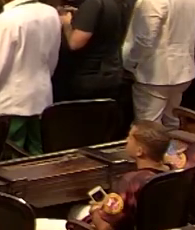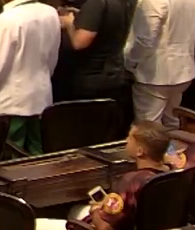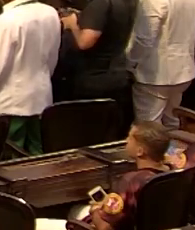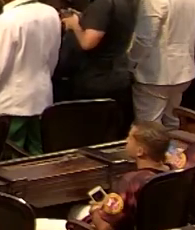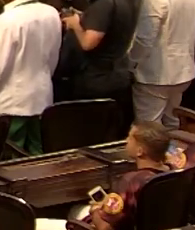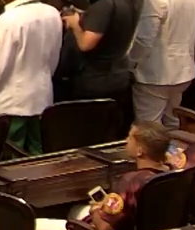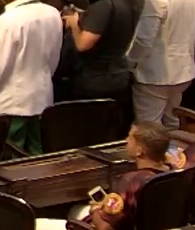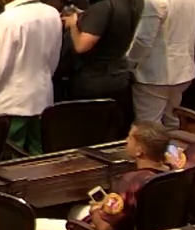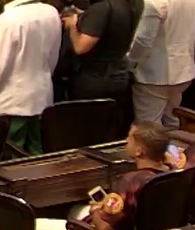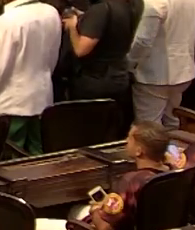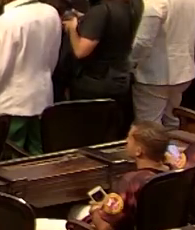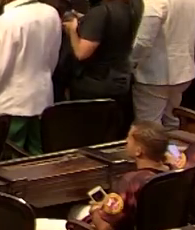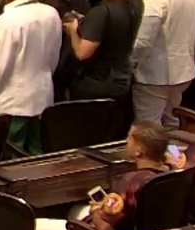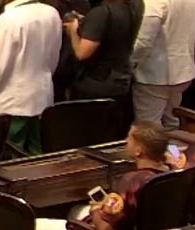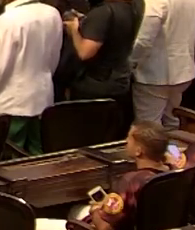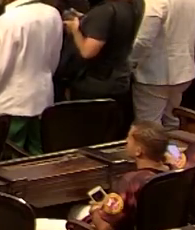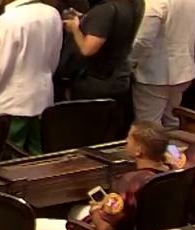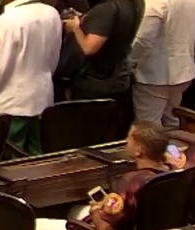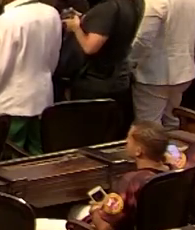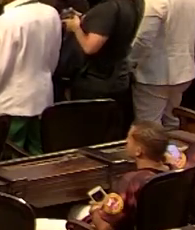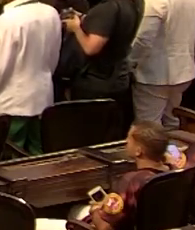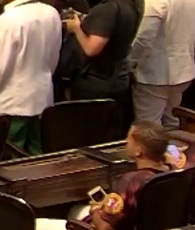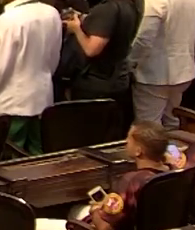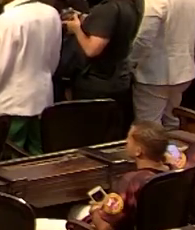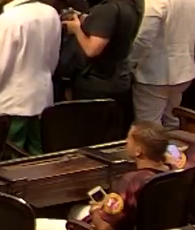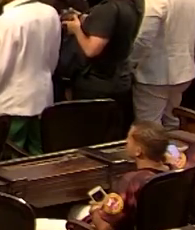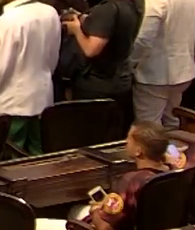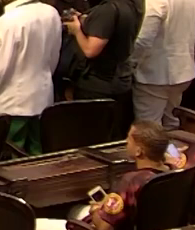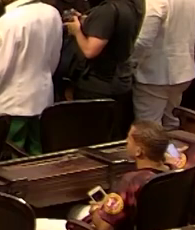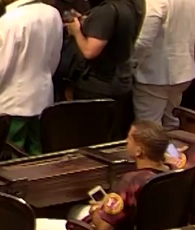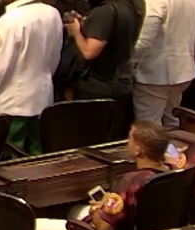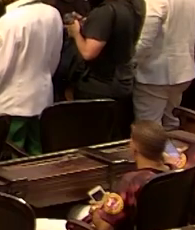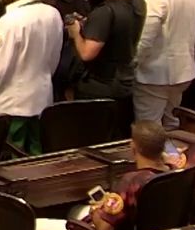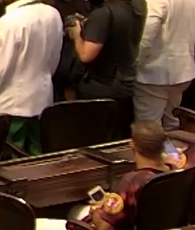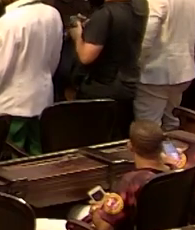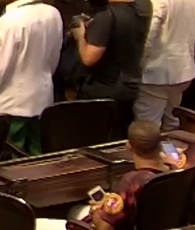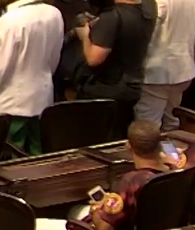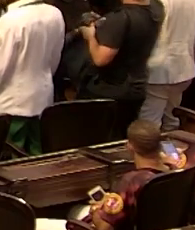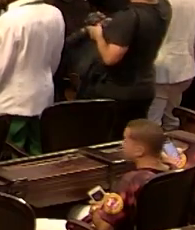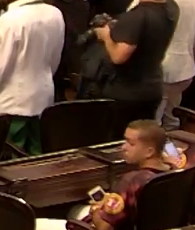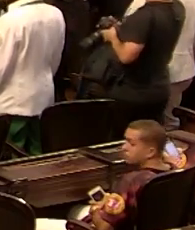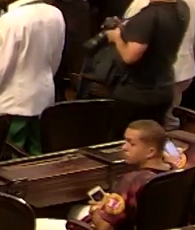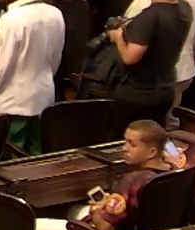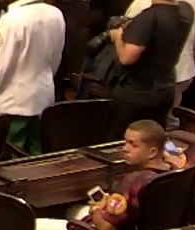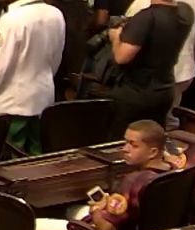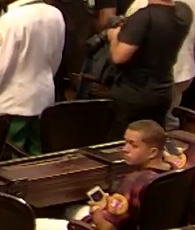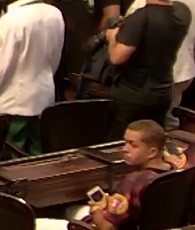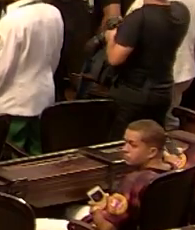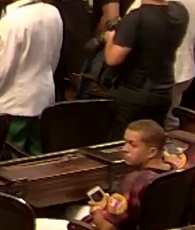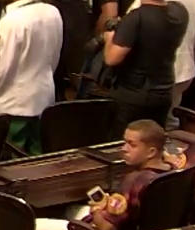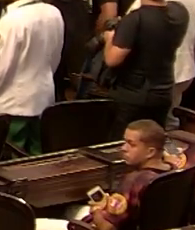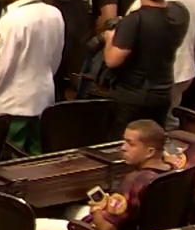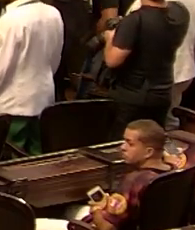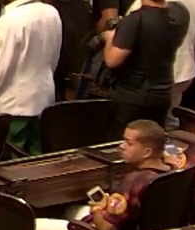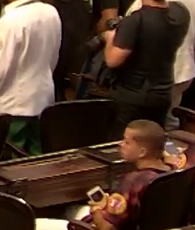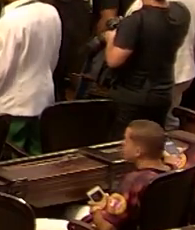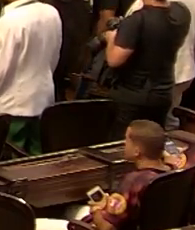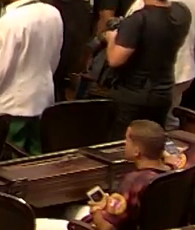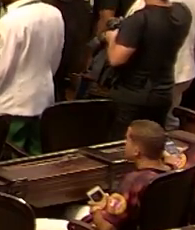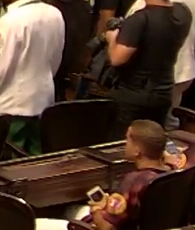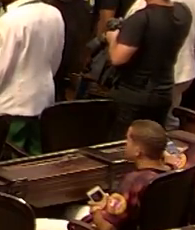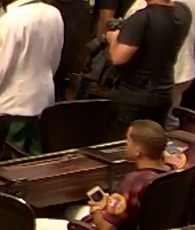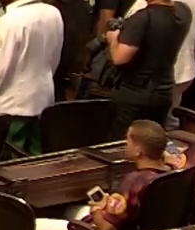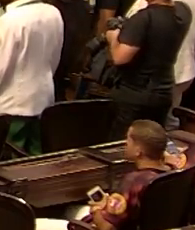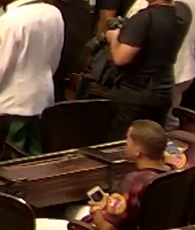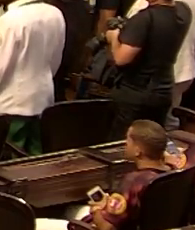Pensar nas matas do show, mas você em Pernambuco, a festa do seu e do Maracatu. Brasília tem o seu